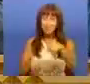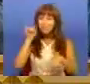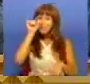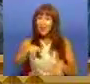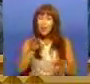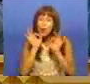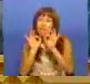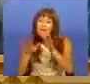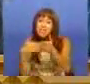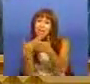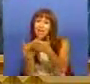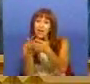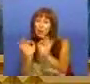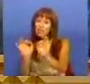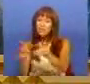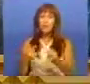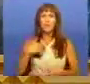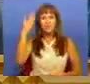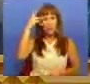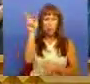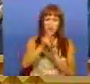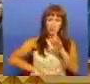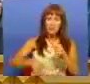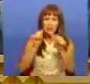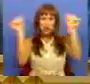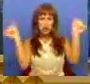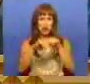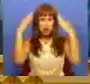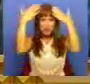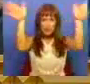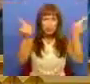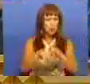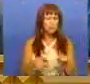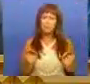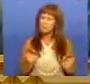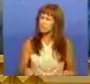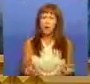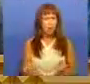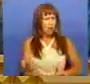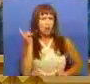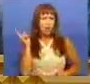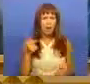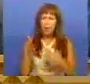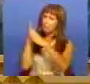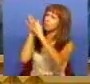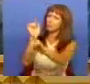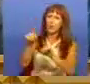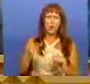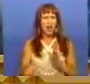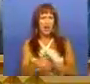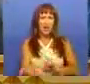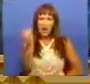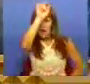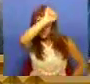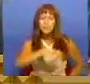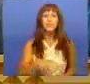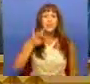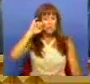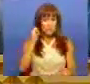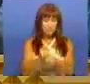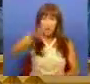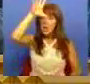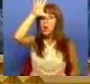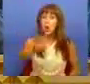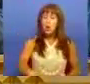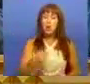esse favorecimento parece-me que no regime e no sistema democrático não é propriamente também o paradigma da legalidade. E, portanto, insisti com o